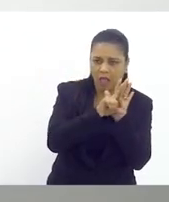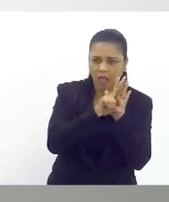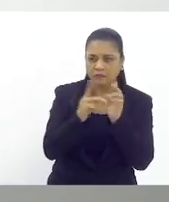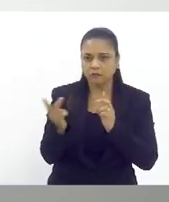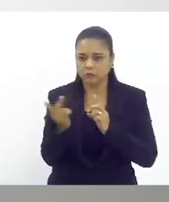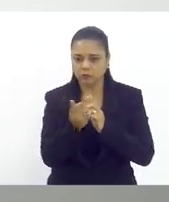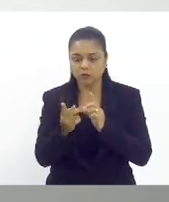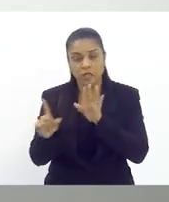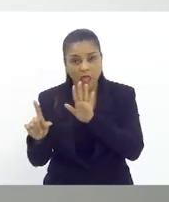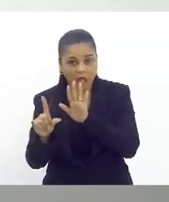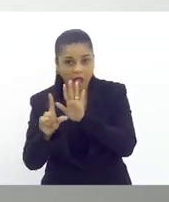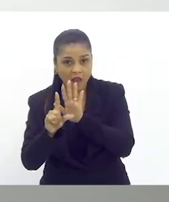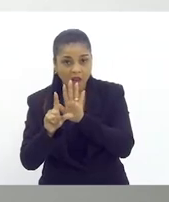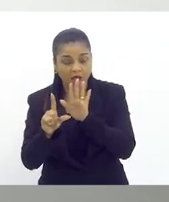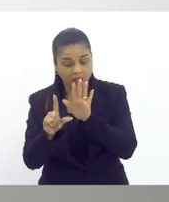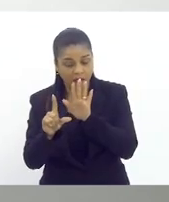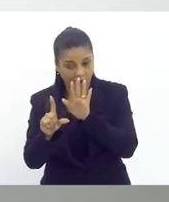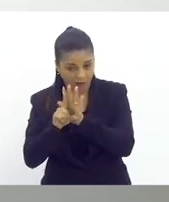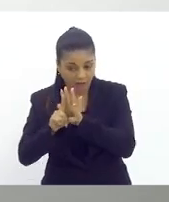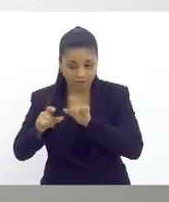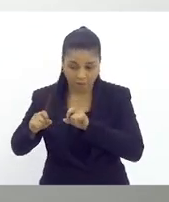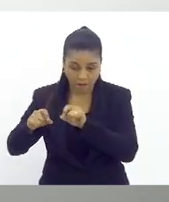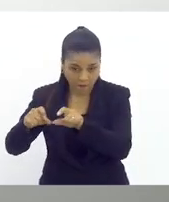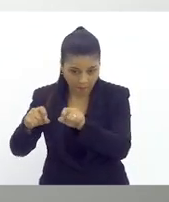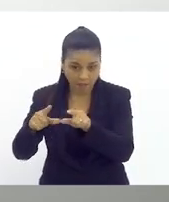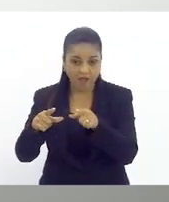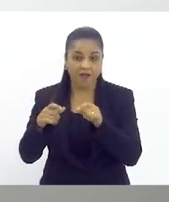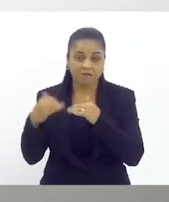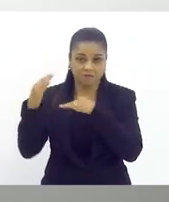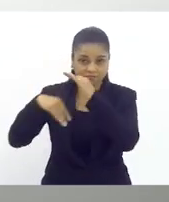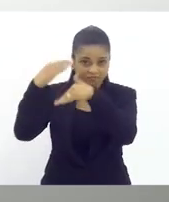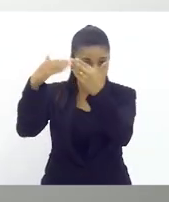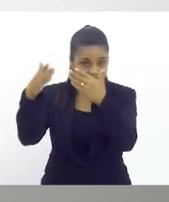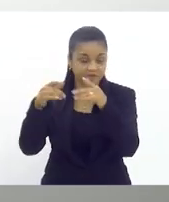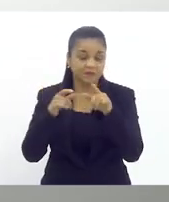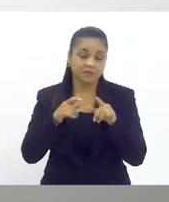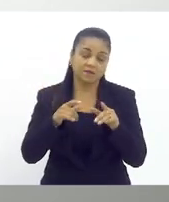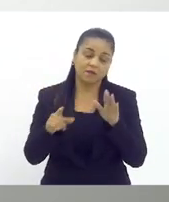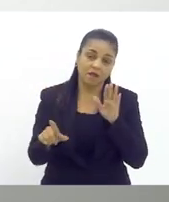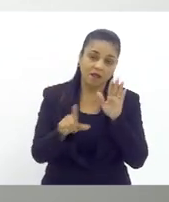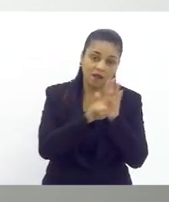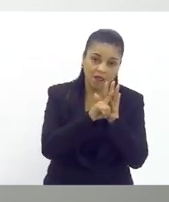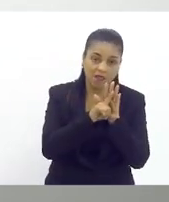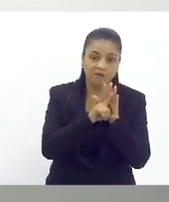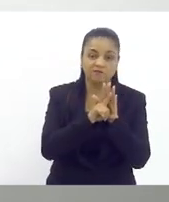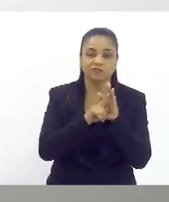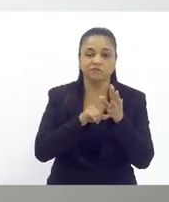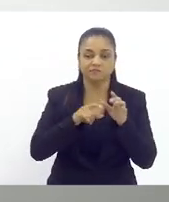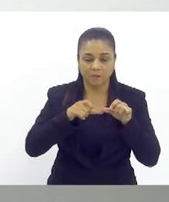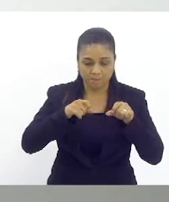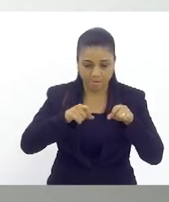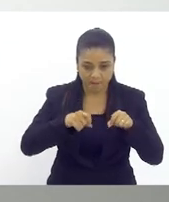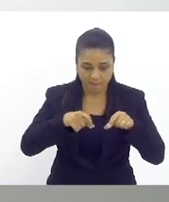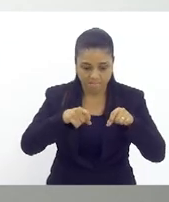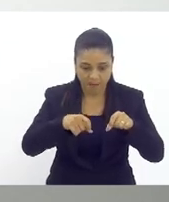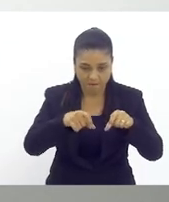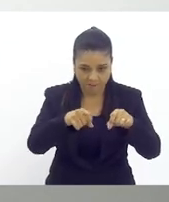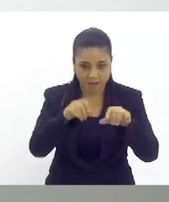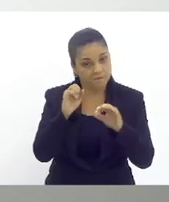restauração ecológica e de desenvolvimento Florestal desenvolvimento Florestal